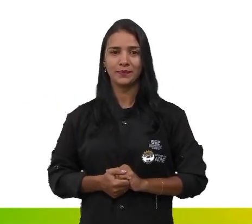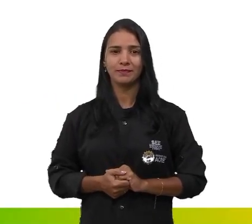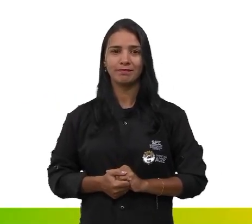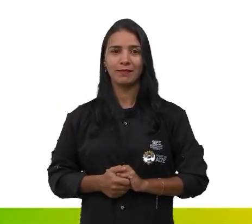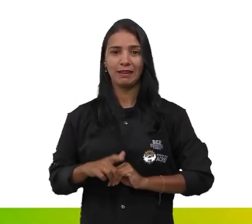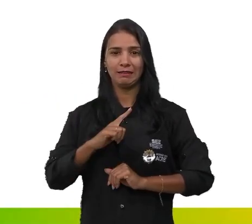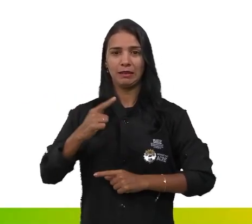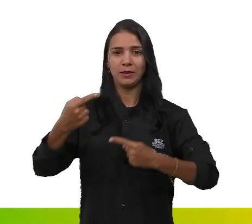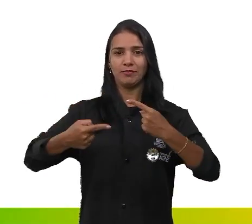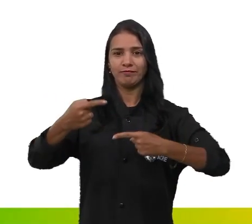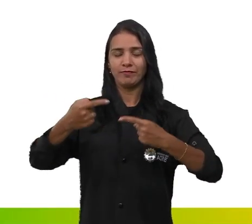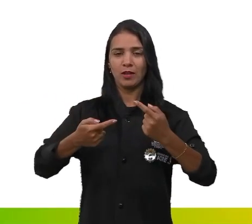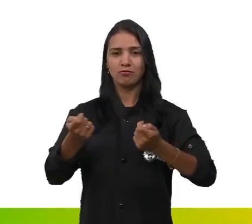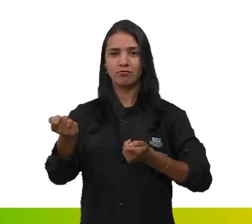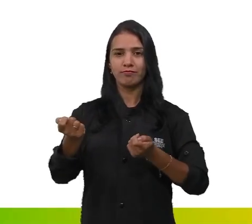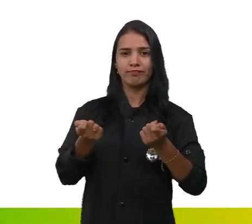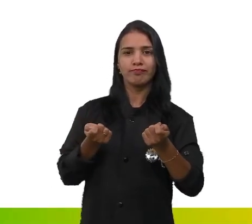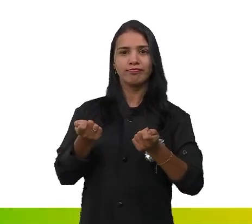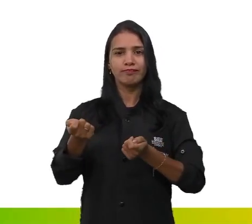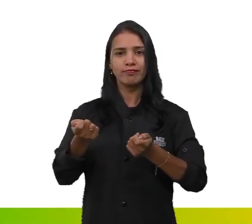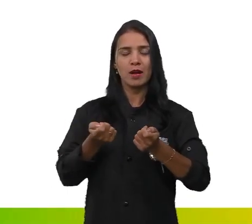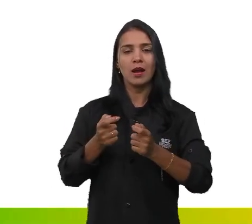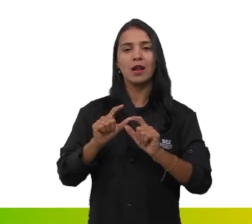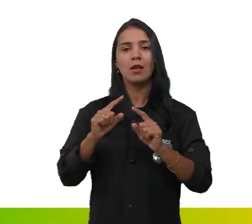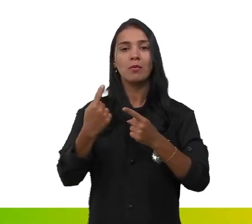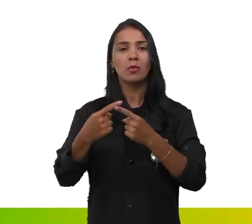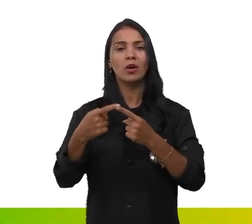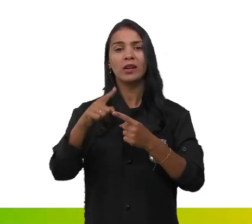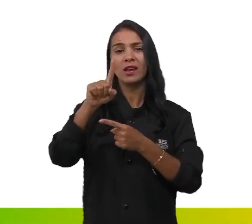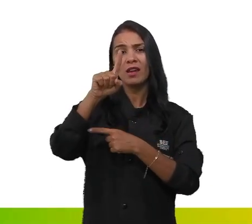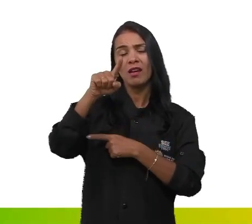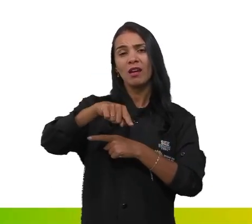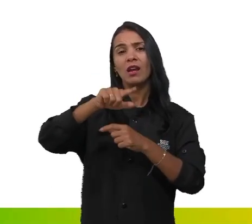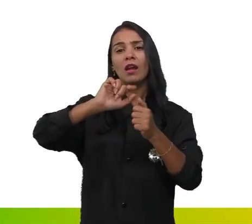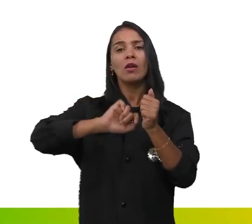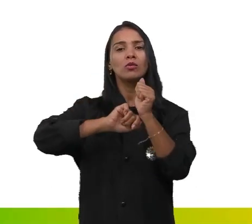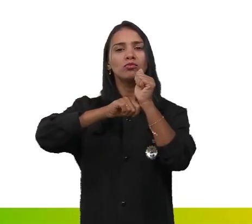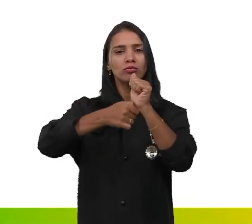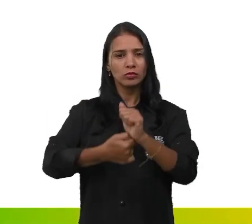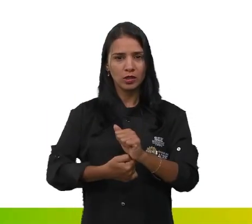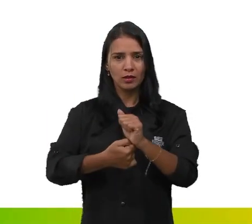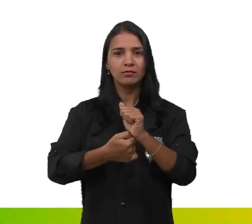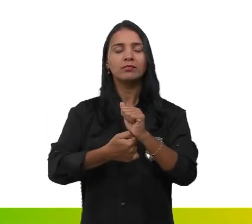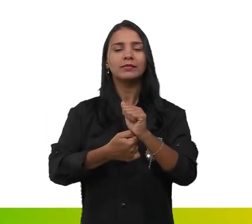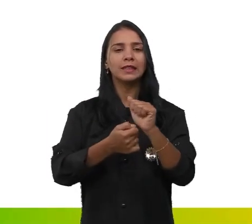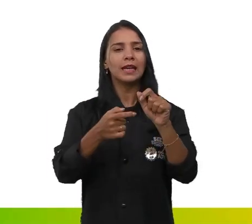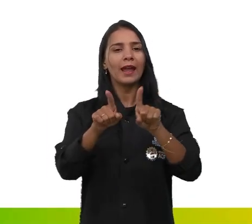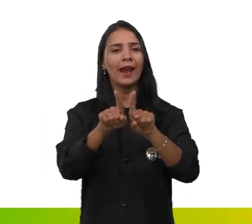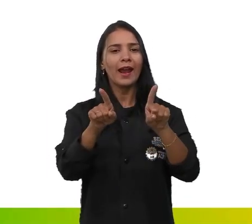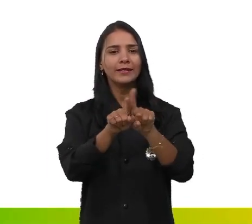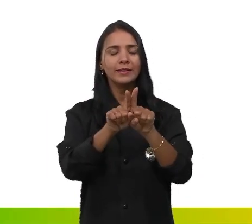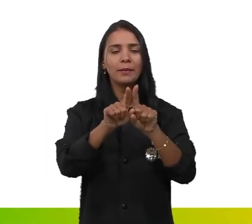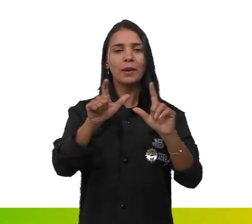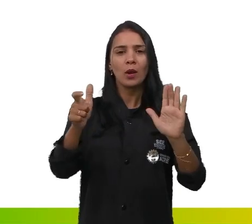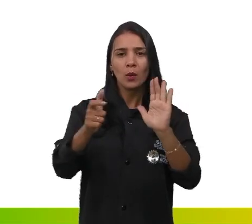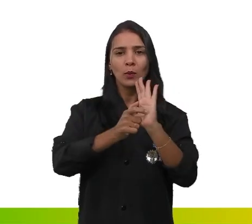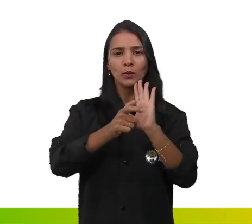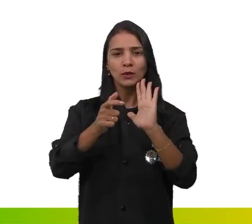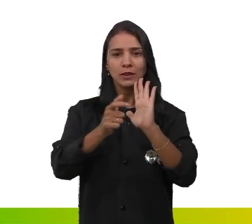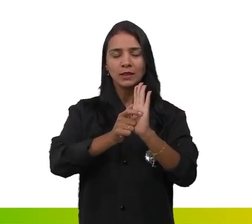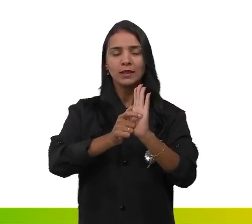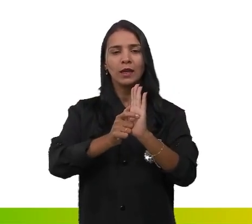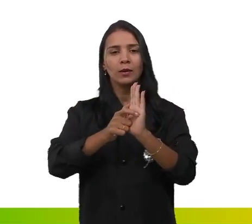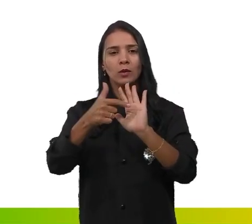E eu trouxe um símbolo do que seria a representação do poder, que na verdade é o capital, é o dinheiro.